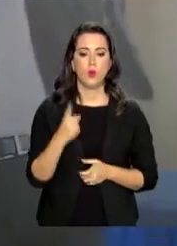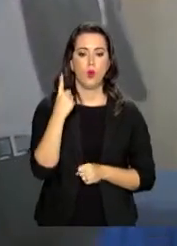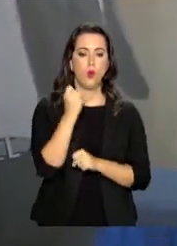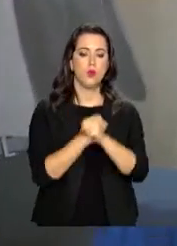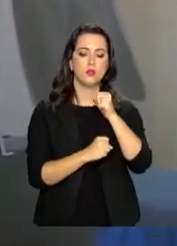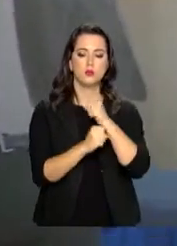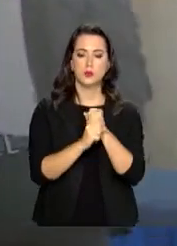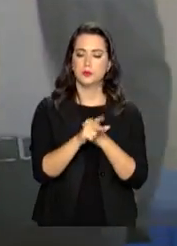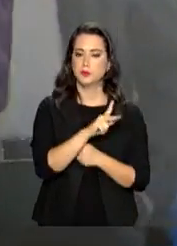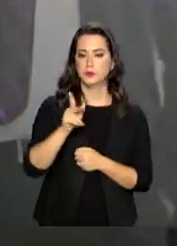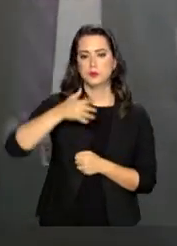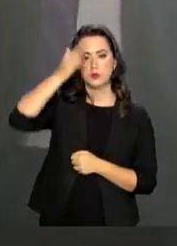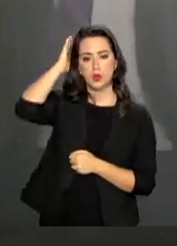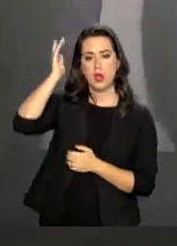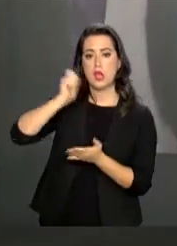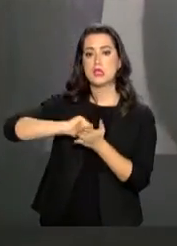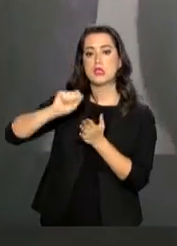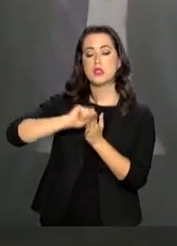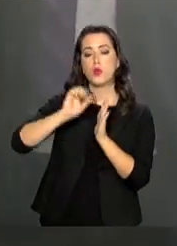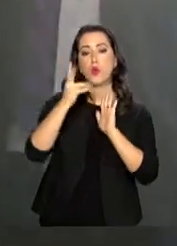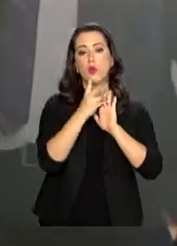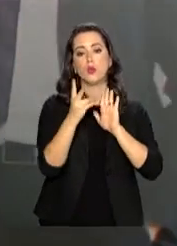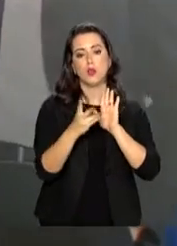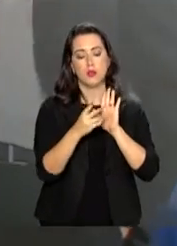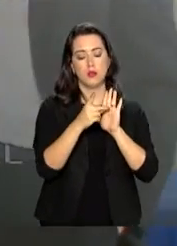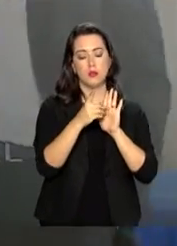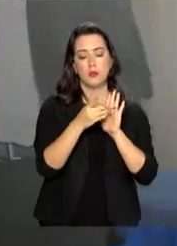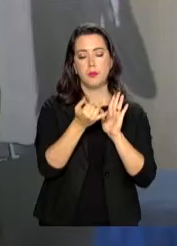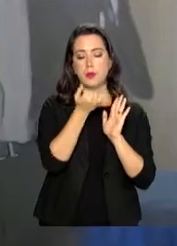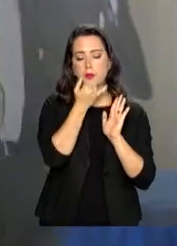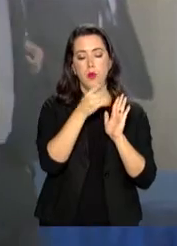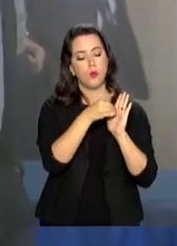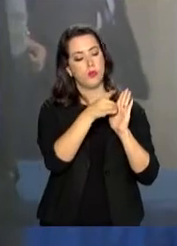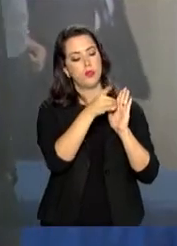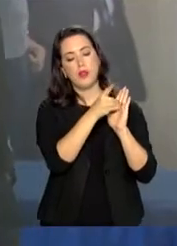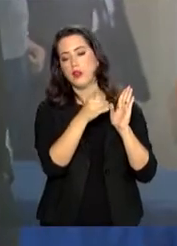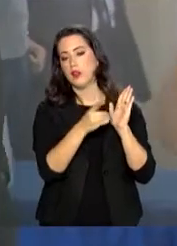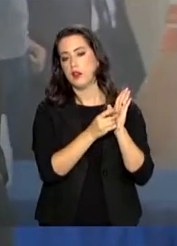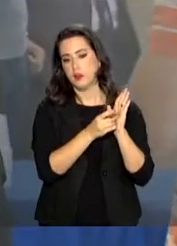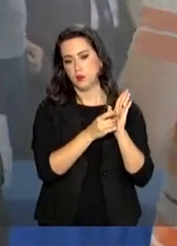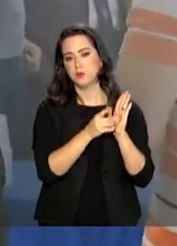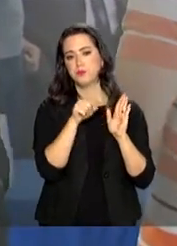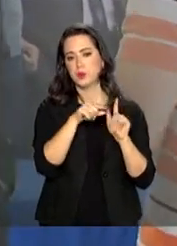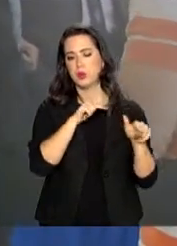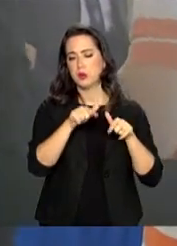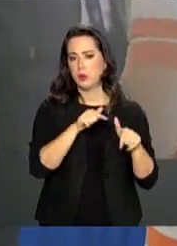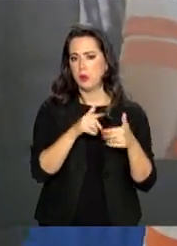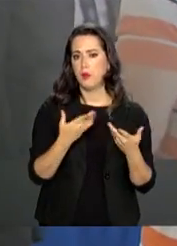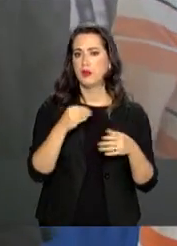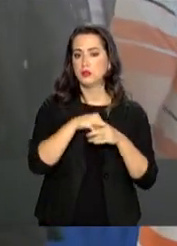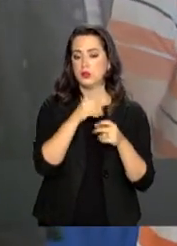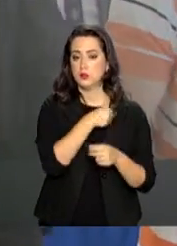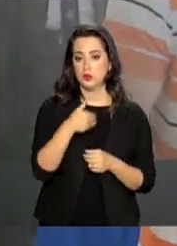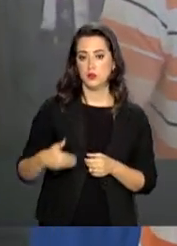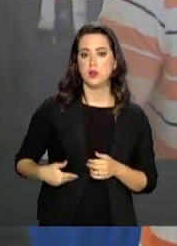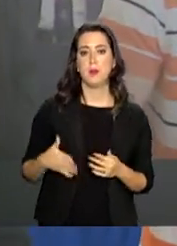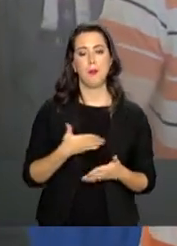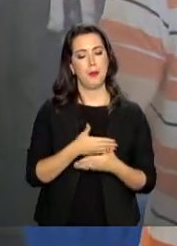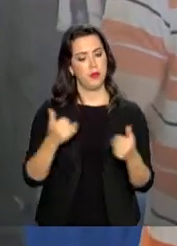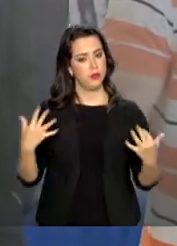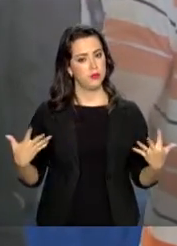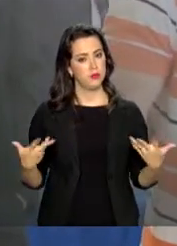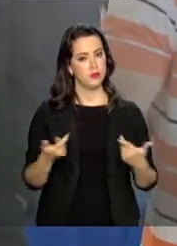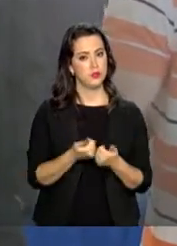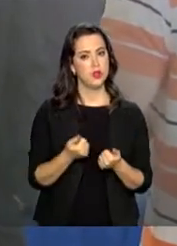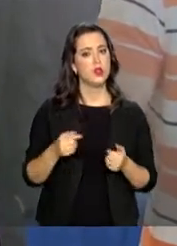michel temer assinou decreto para que o serviço público federal aumente a eficiência e estimule a transparência ea